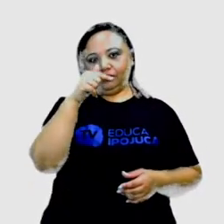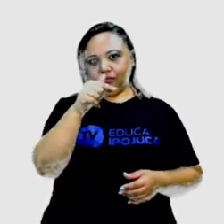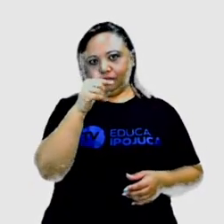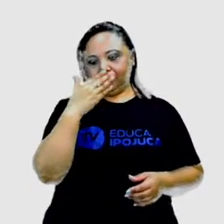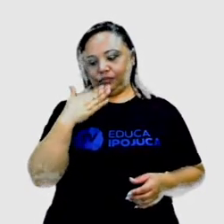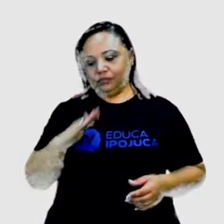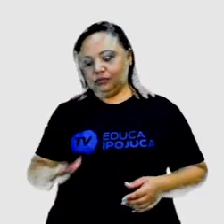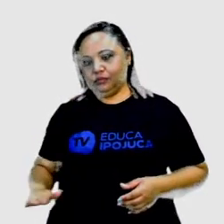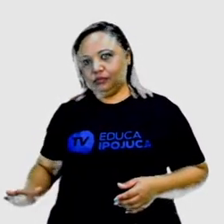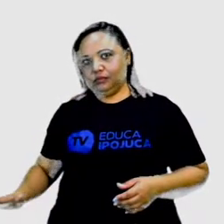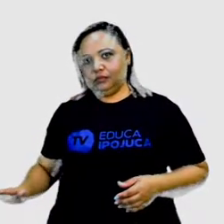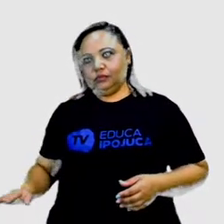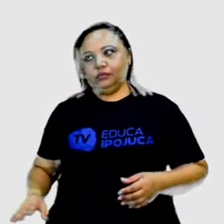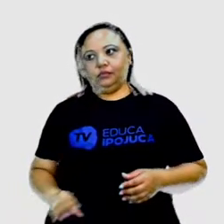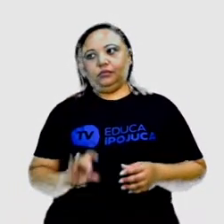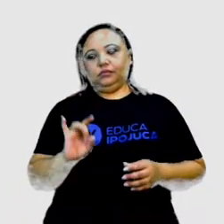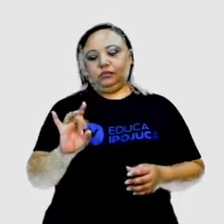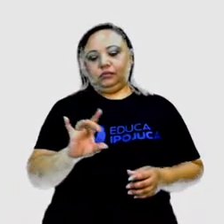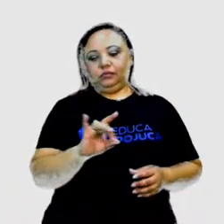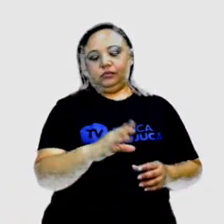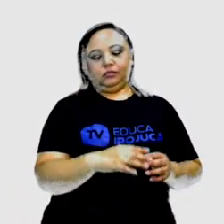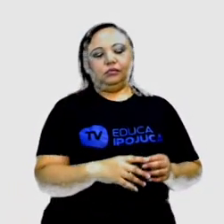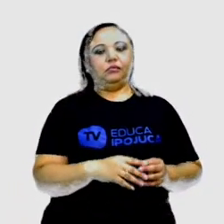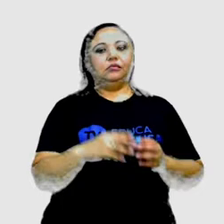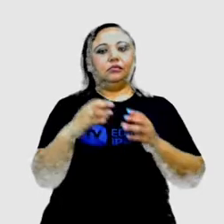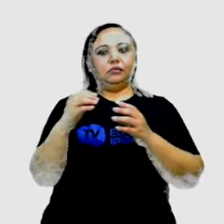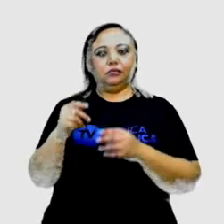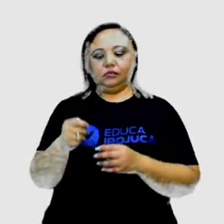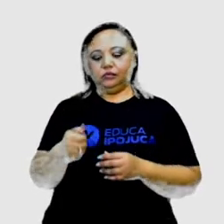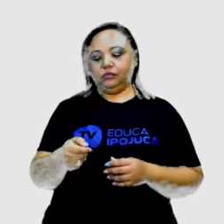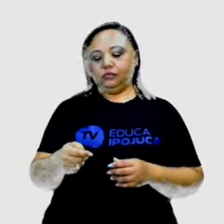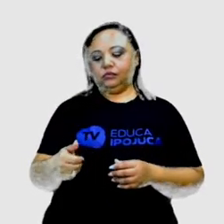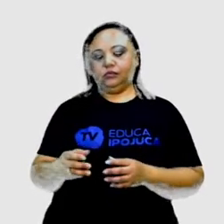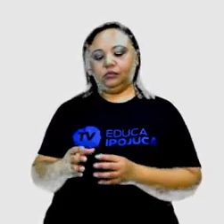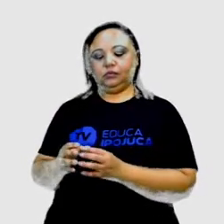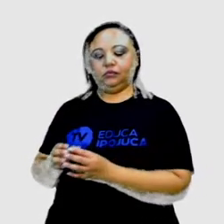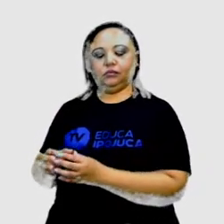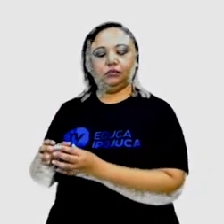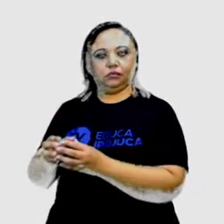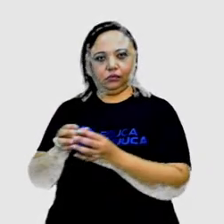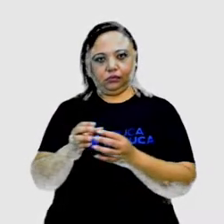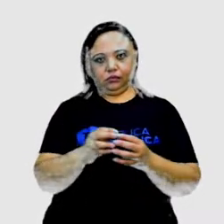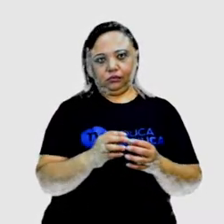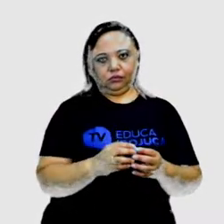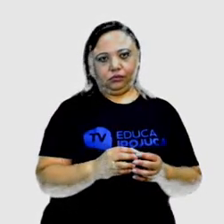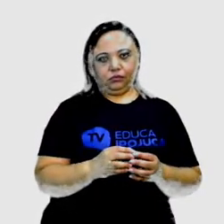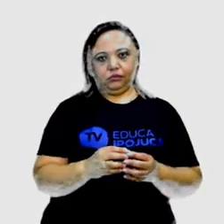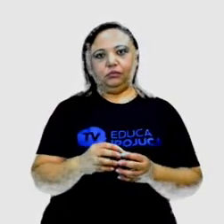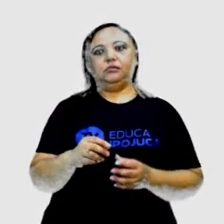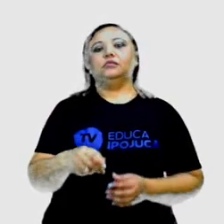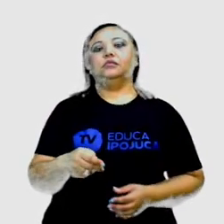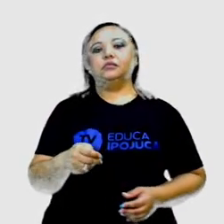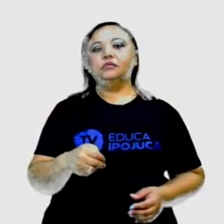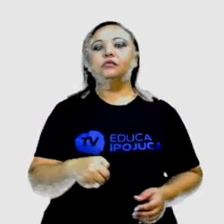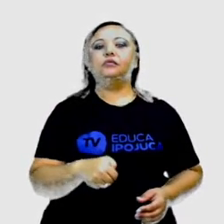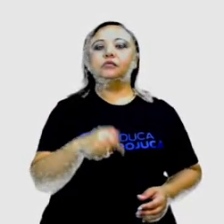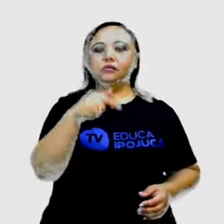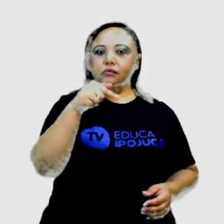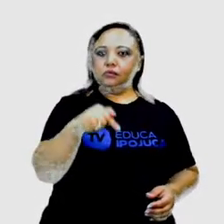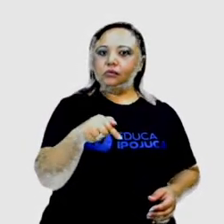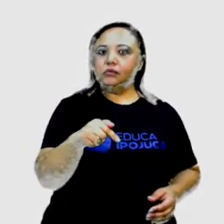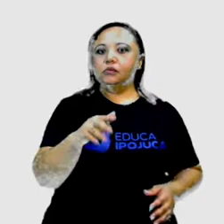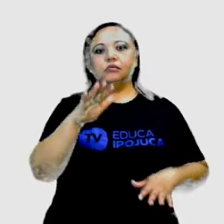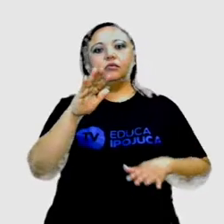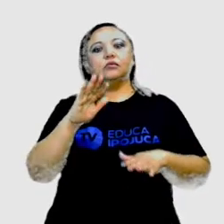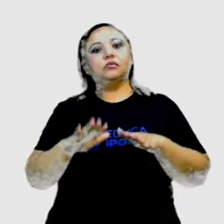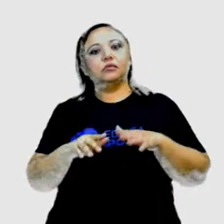esqueça, também dá para dividir só com uma criança para receber as 49 bolas ou